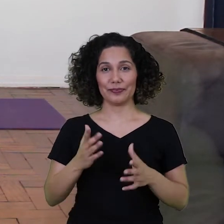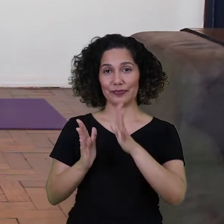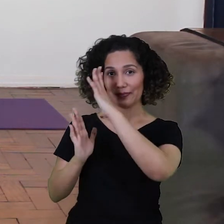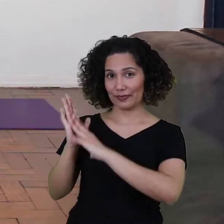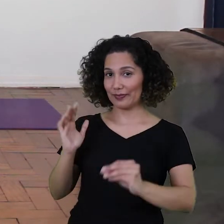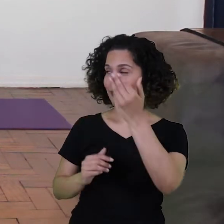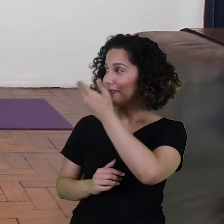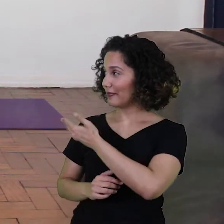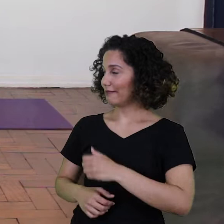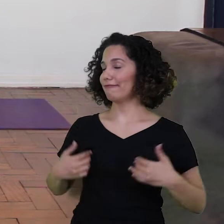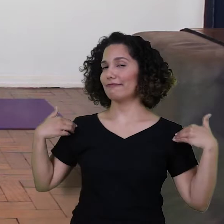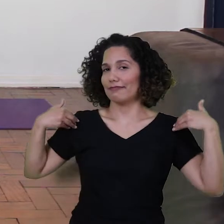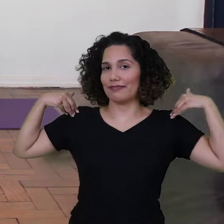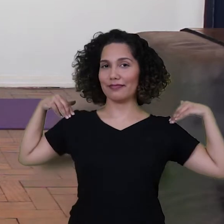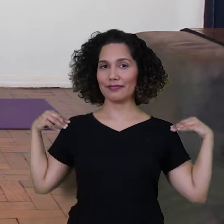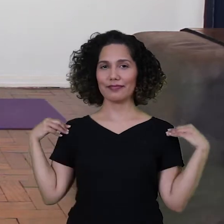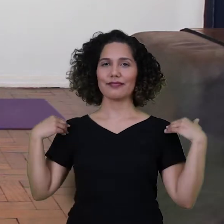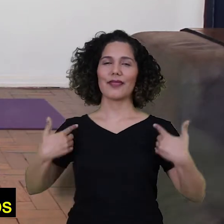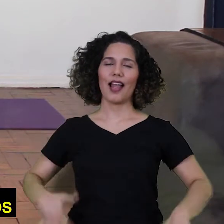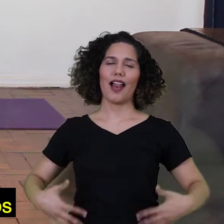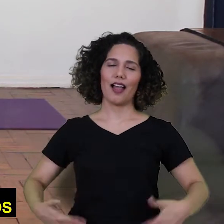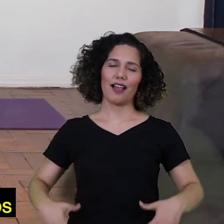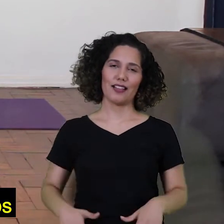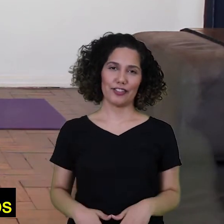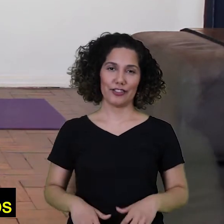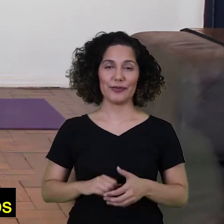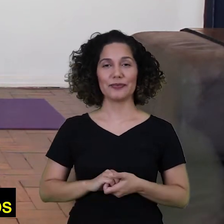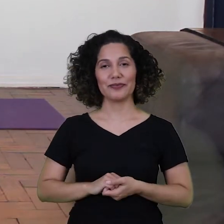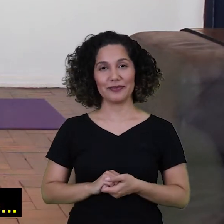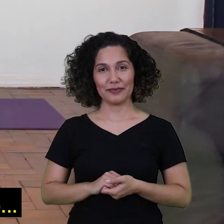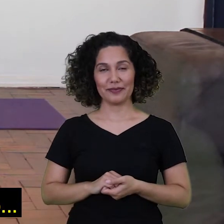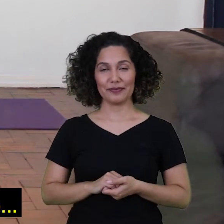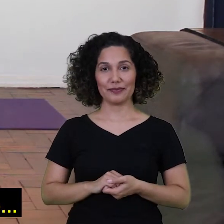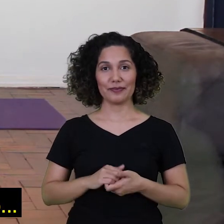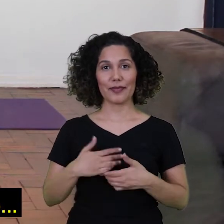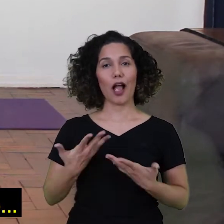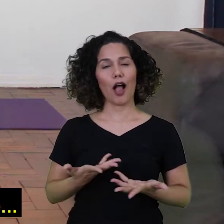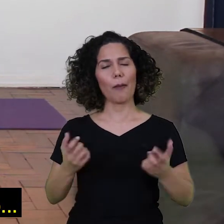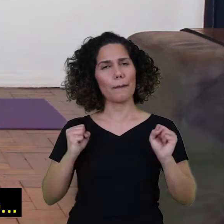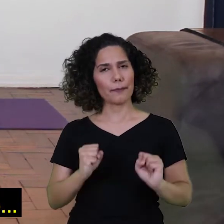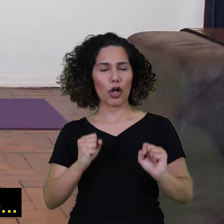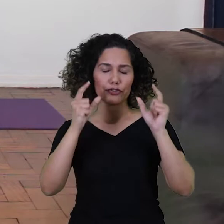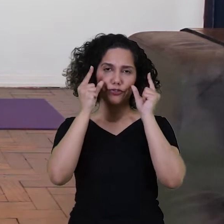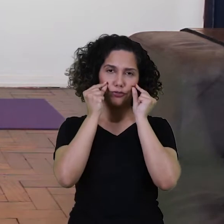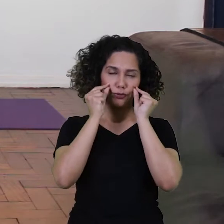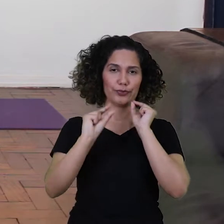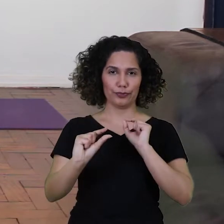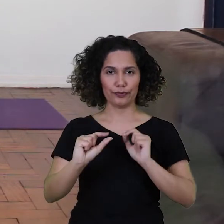os ombros para trás e para baixo, relaxa os ombros, deixa as mãos sobre os joelhos e fecha os olhos um